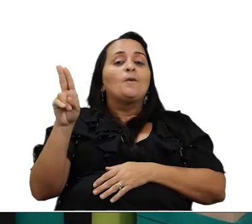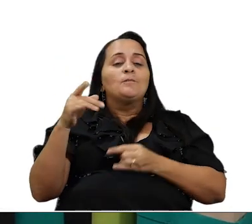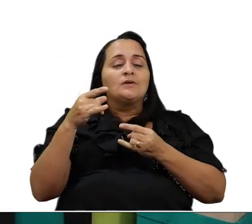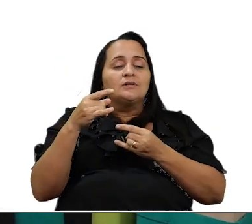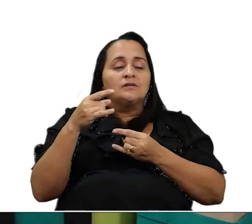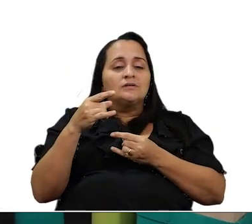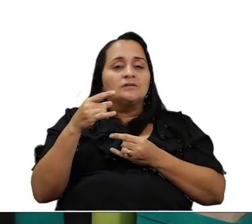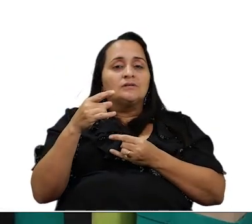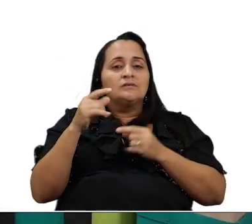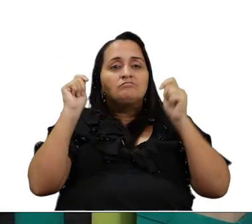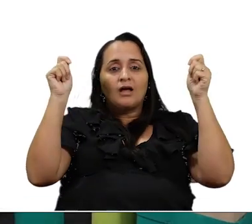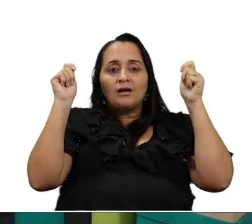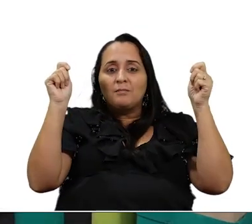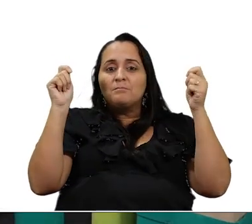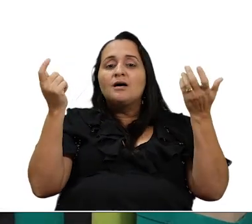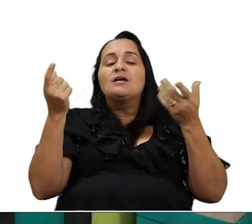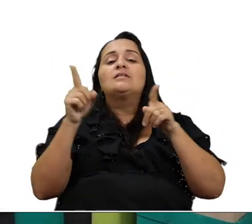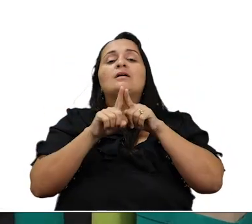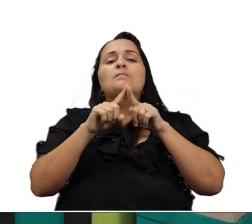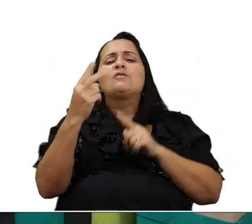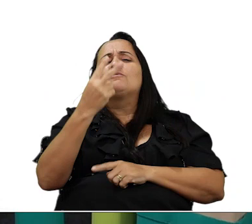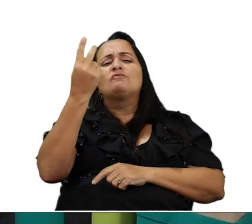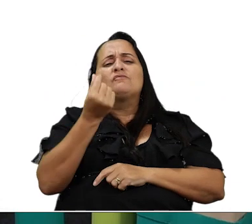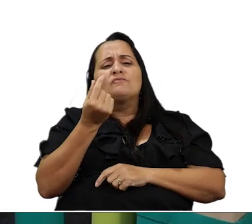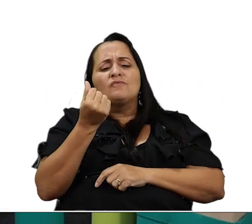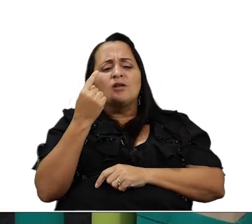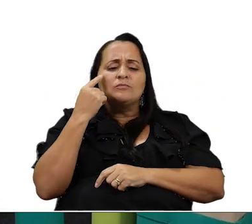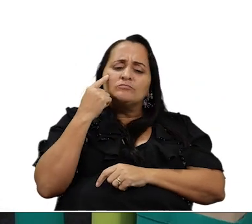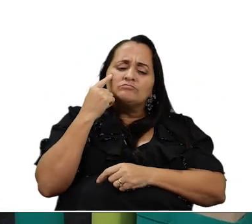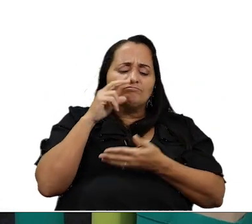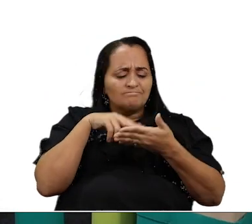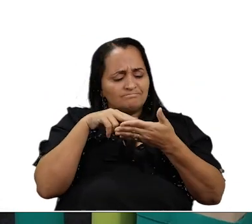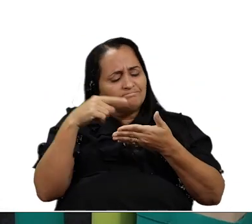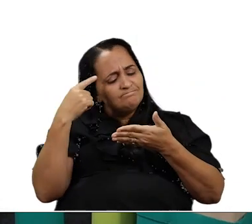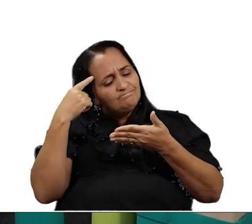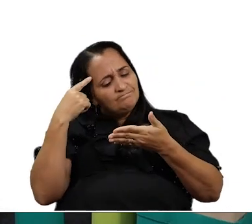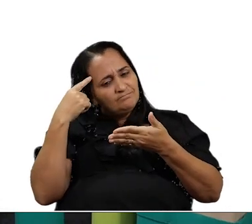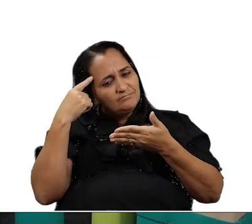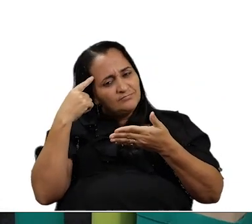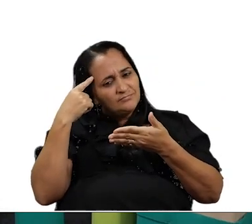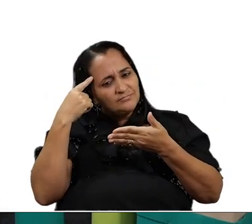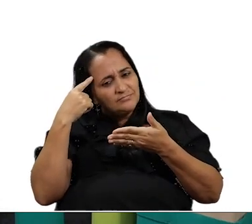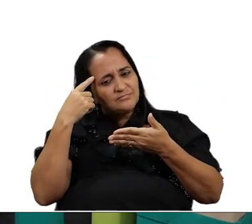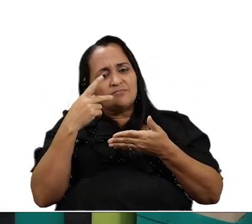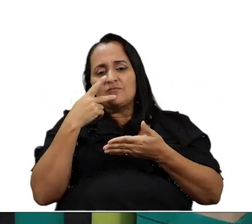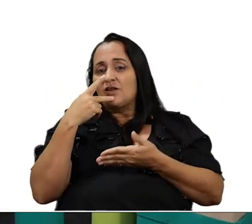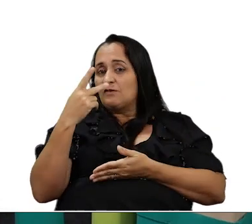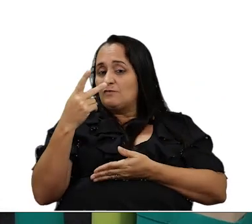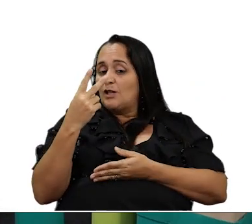O valor do ingresso. Fiquei na dúvida na leitura, porque ele fala de duas situações